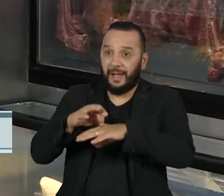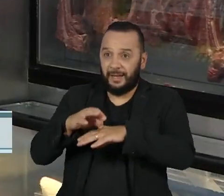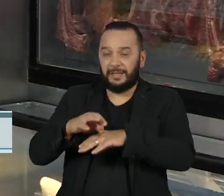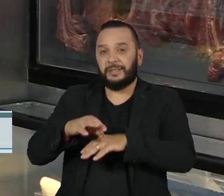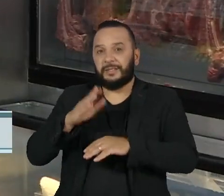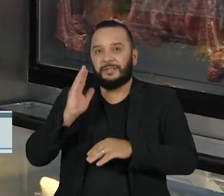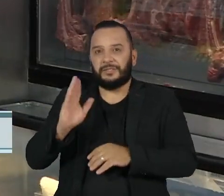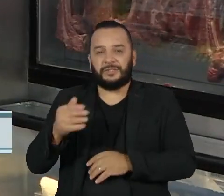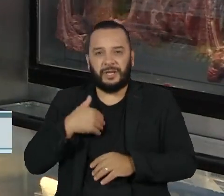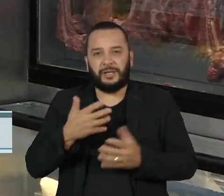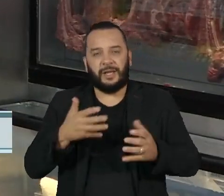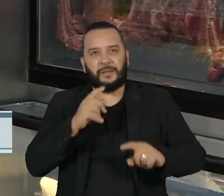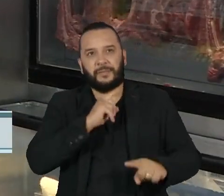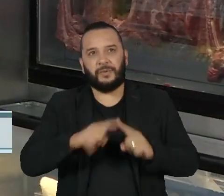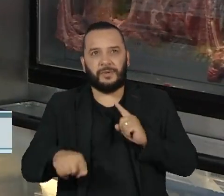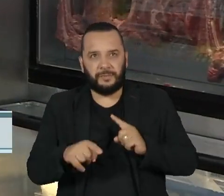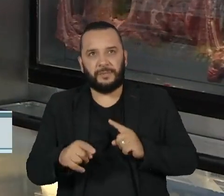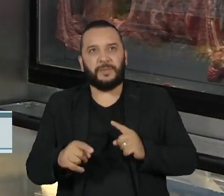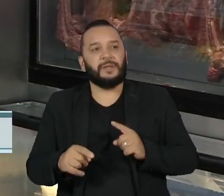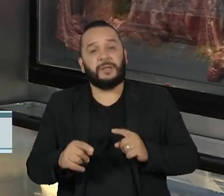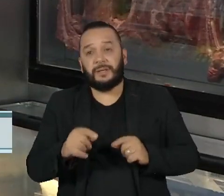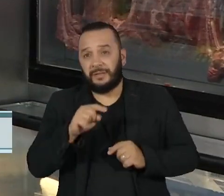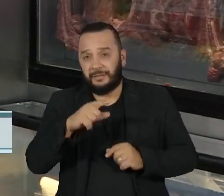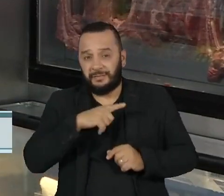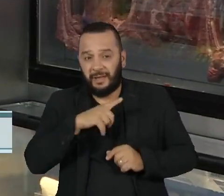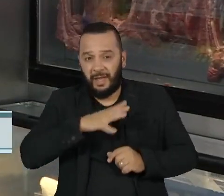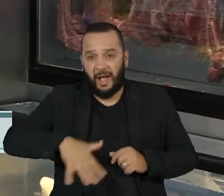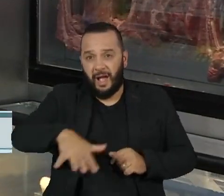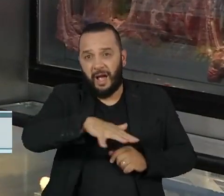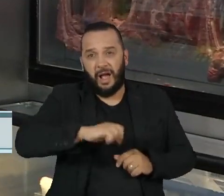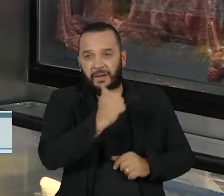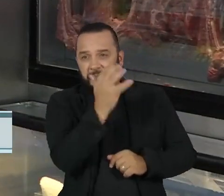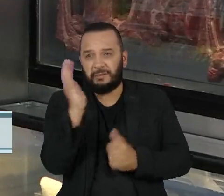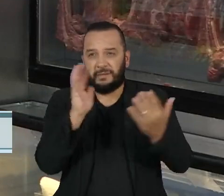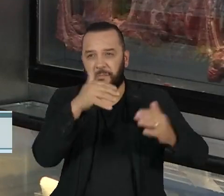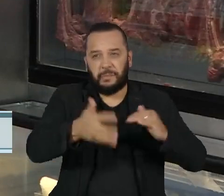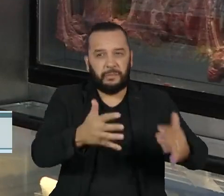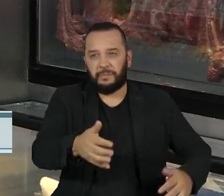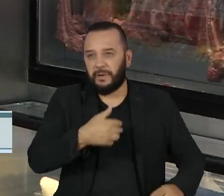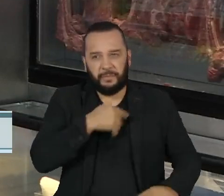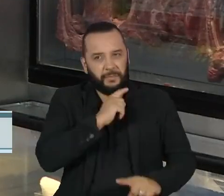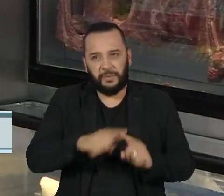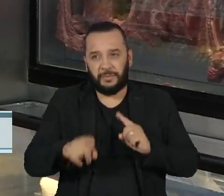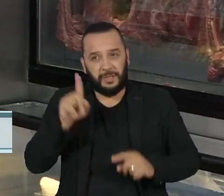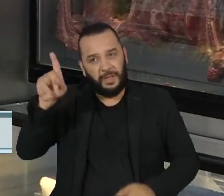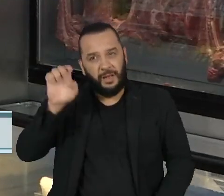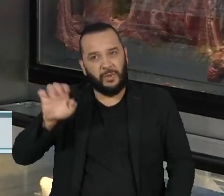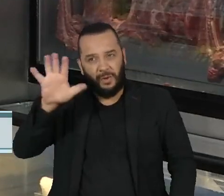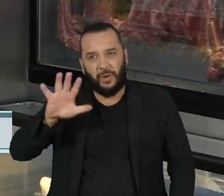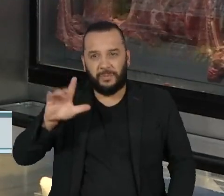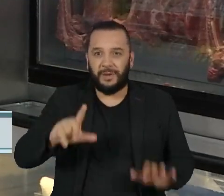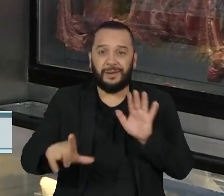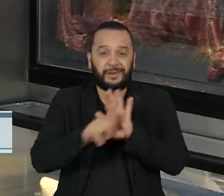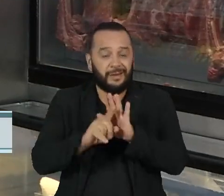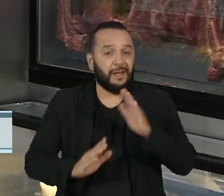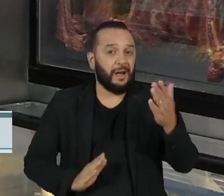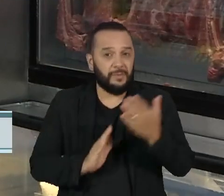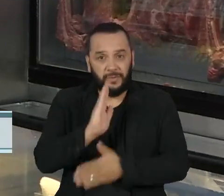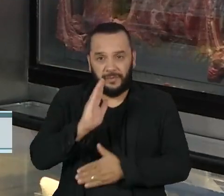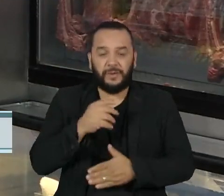que quer proibir a entrada de produtos com origem de áreas desmatadas. Se a legislação for aprovada, deve